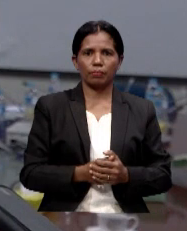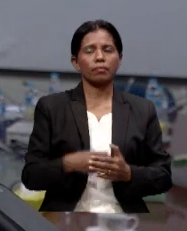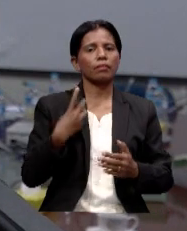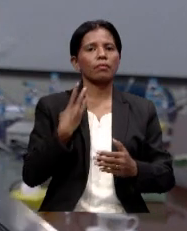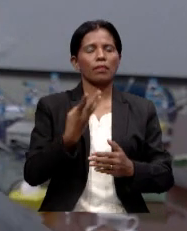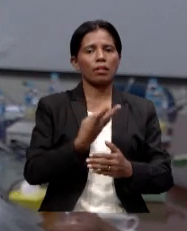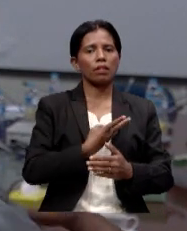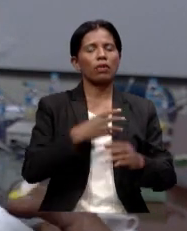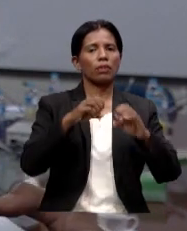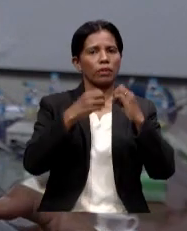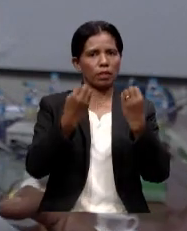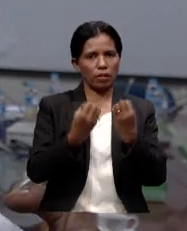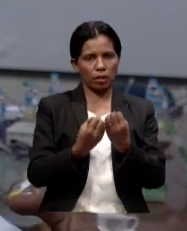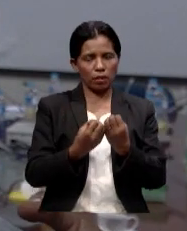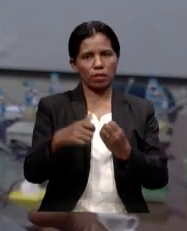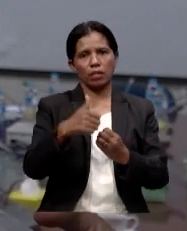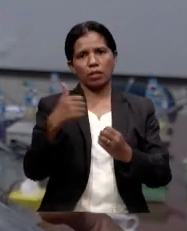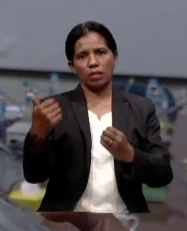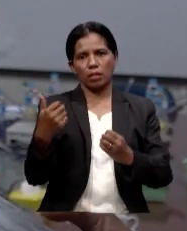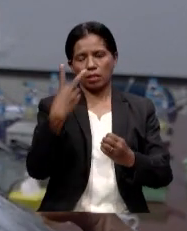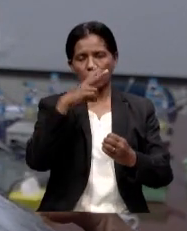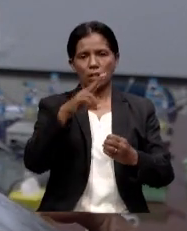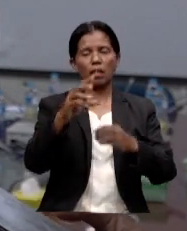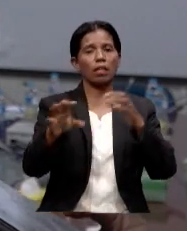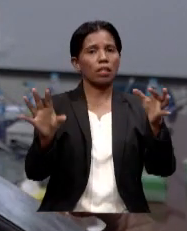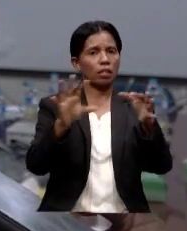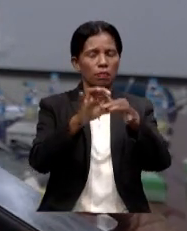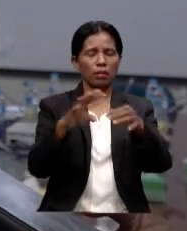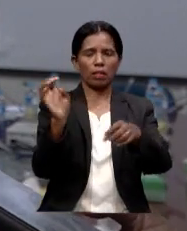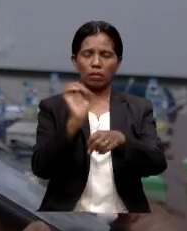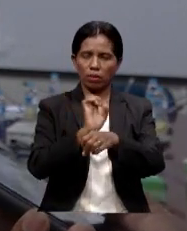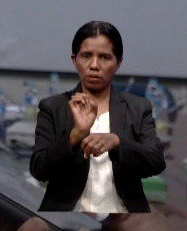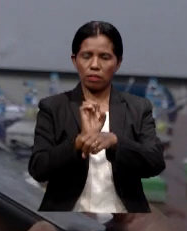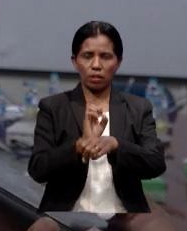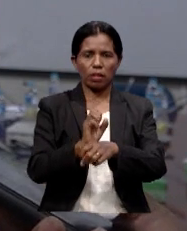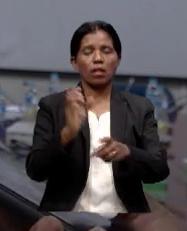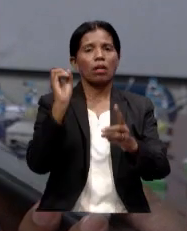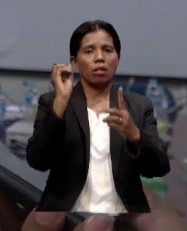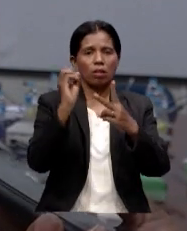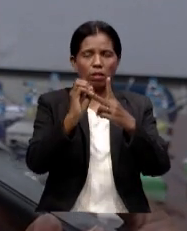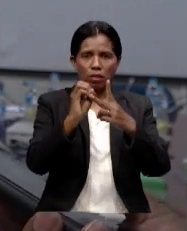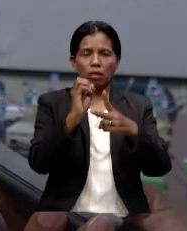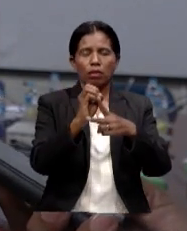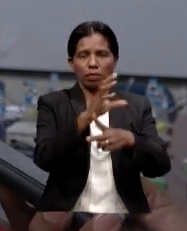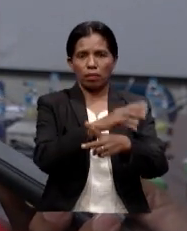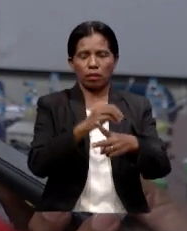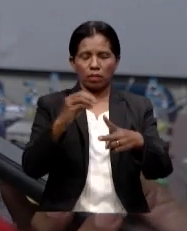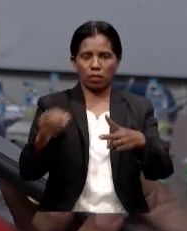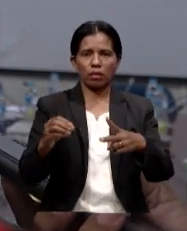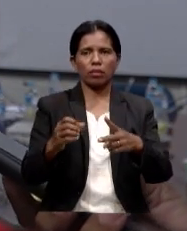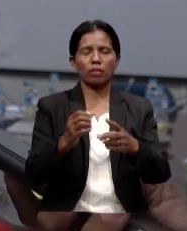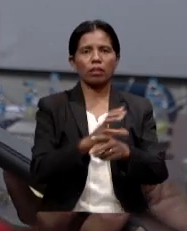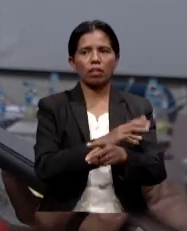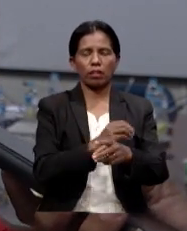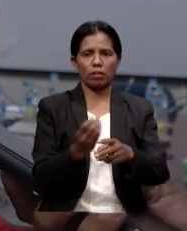itenia organizasaun sian be ke liga ba ekonomi sosial ne ansa kooperativa asosiasaun fundasaun o hir